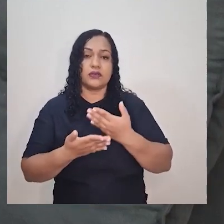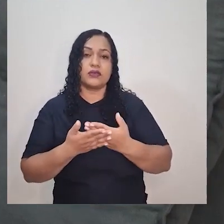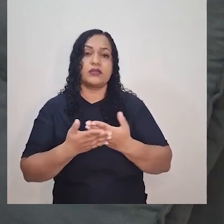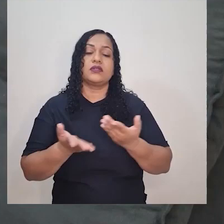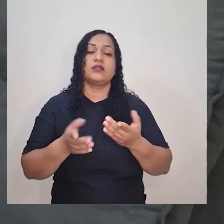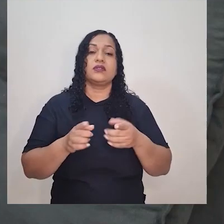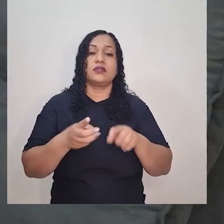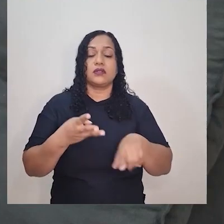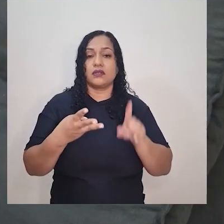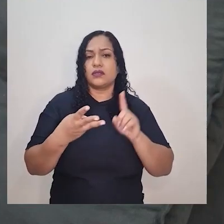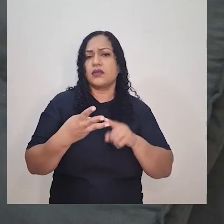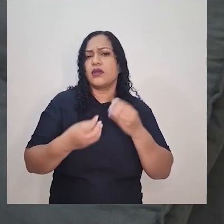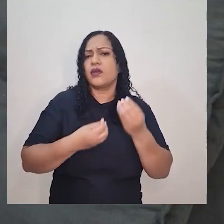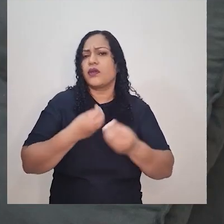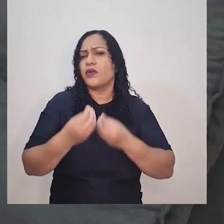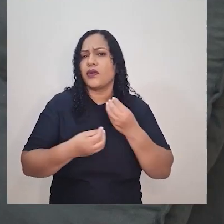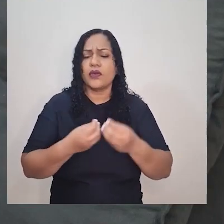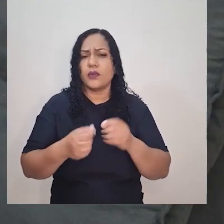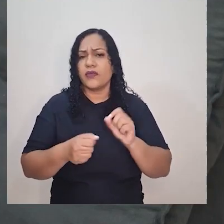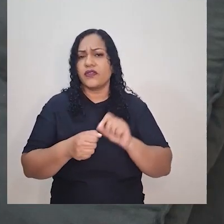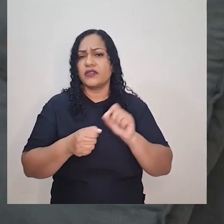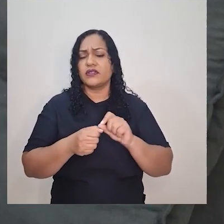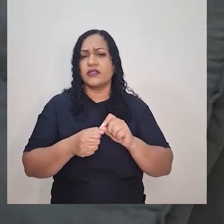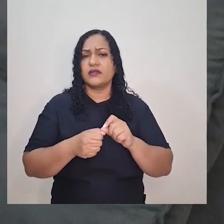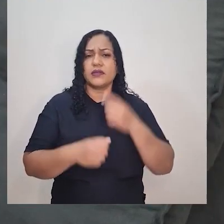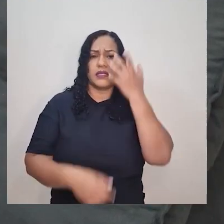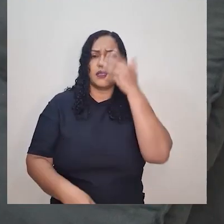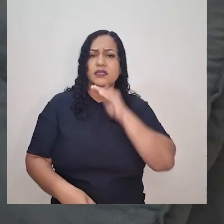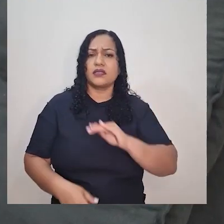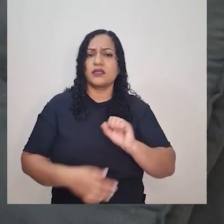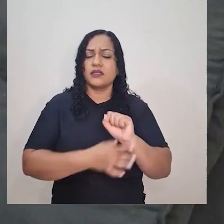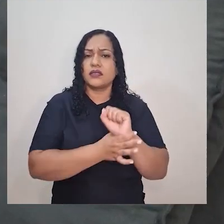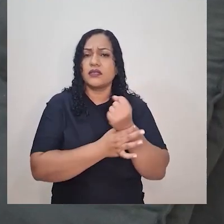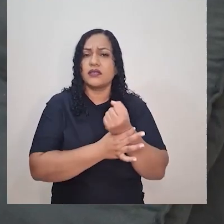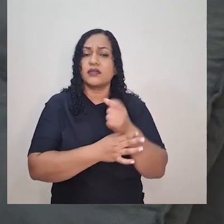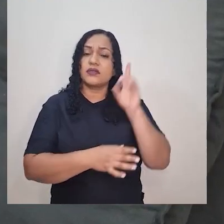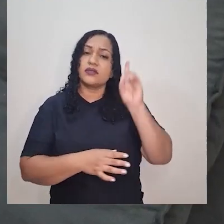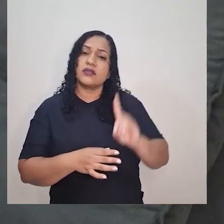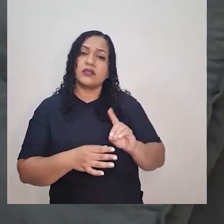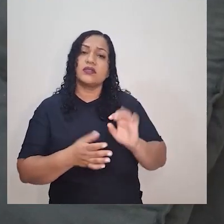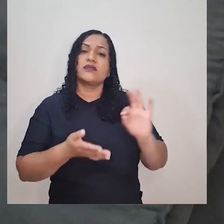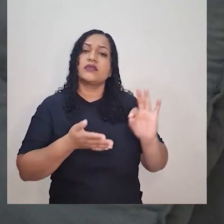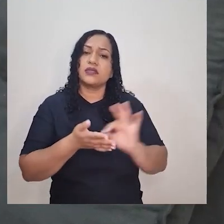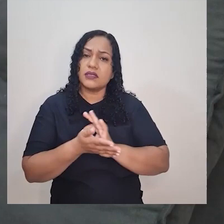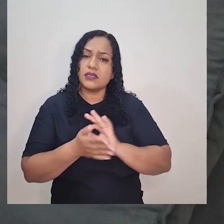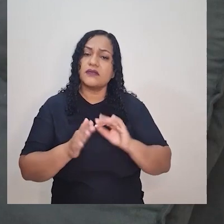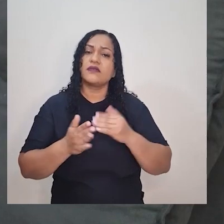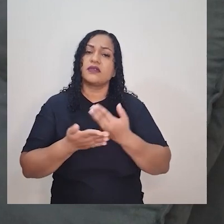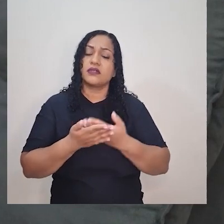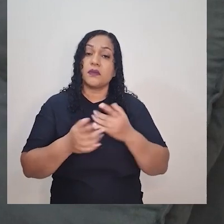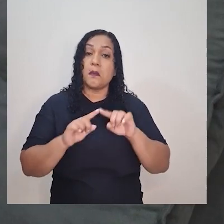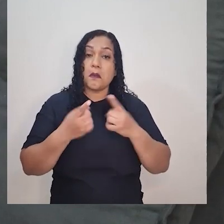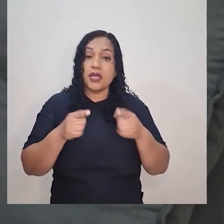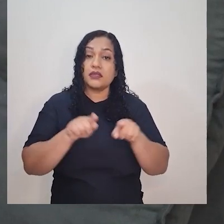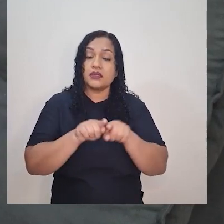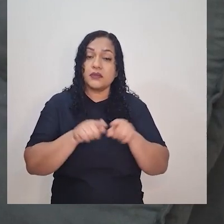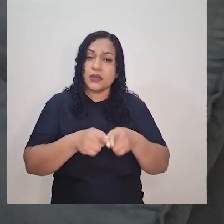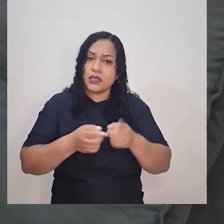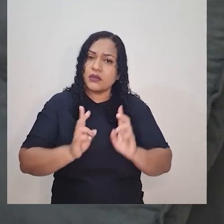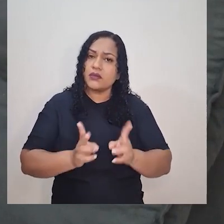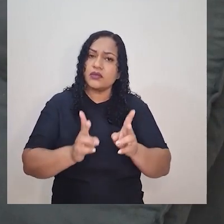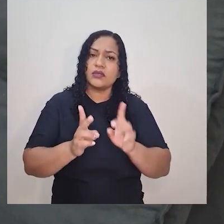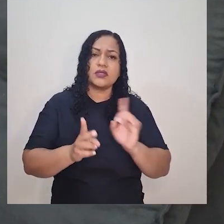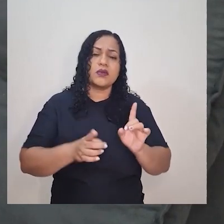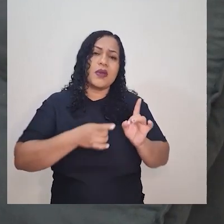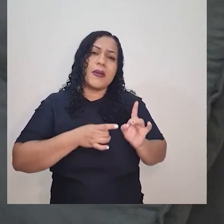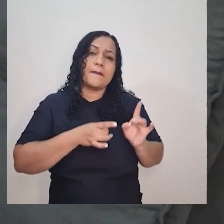fazer para garantir o direito dessa criança, né? Que ela tenha não só o acesso à escola, como também ela permaneça na escola.